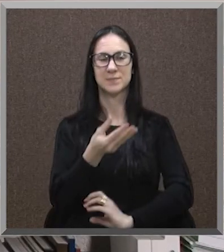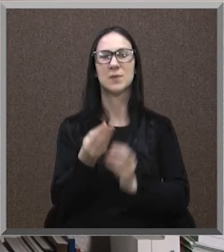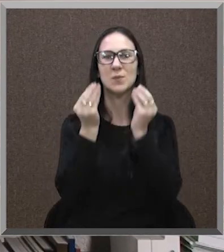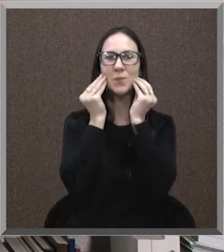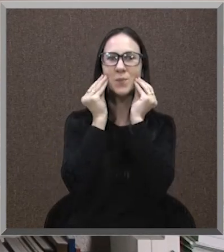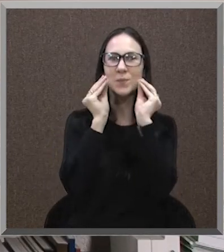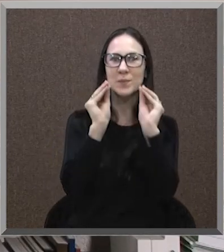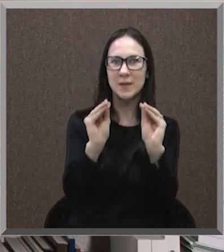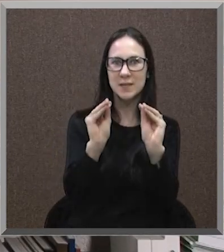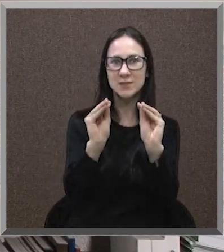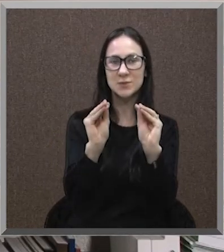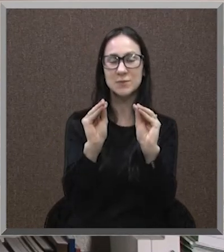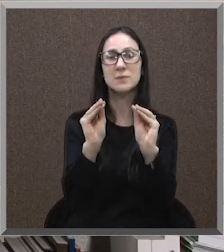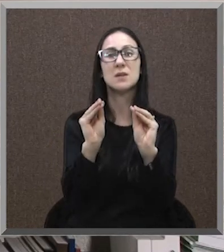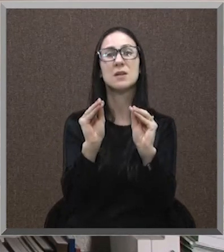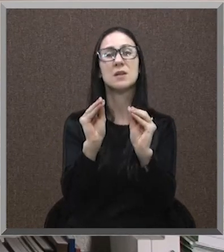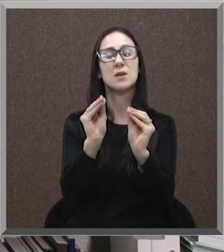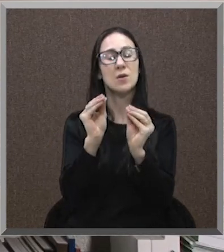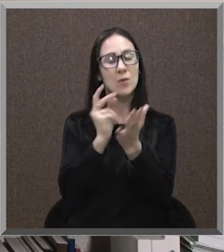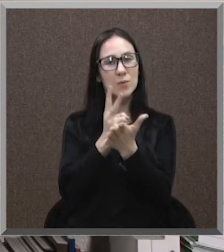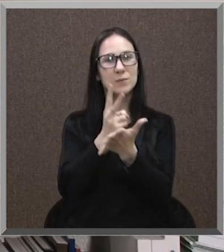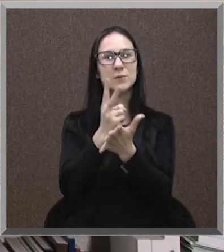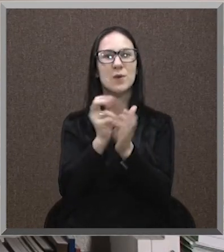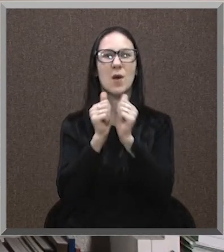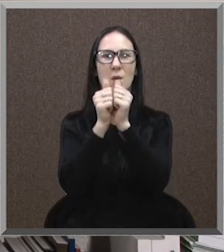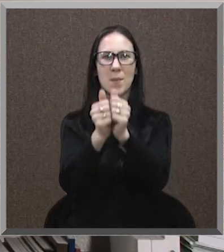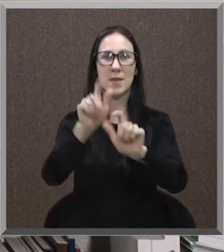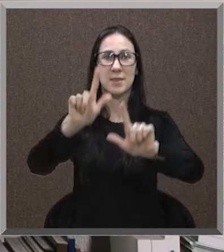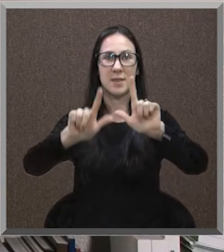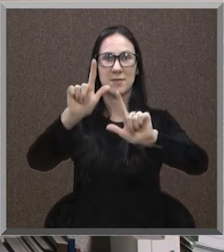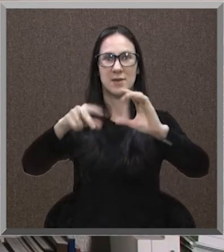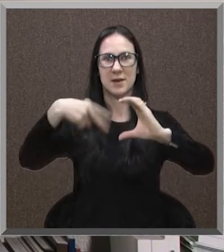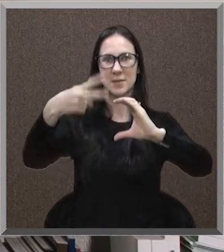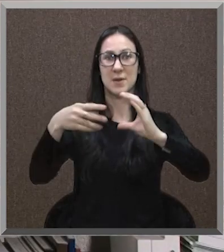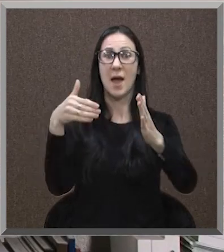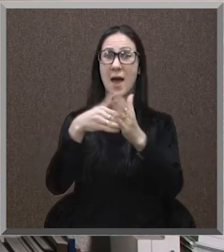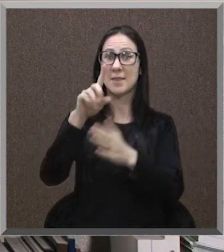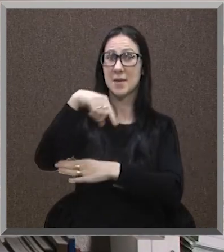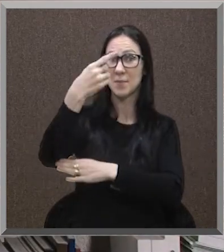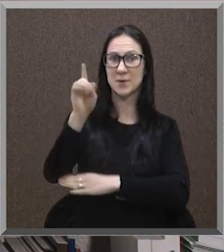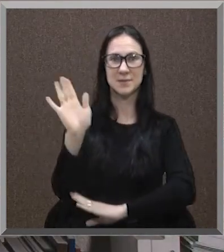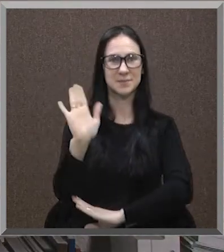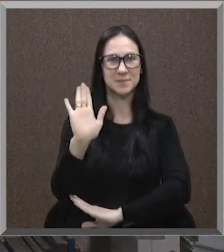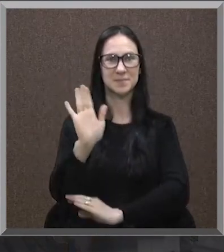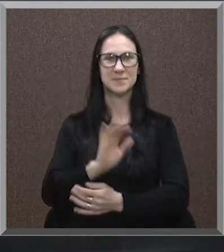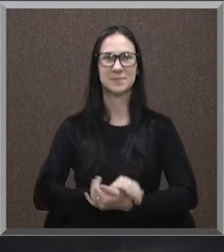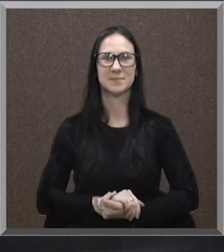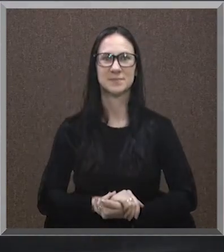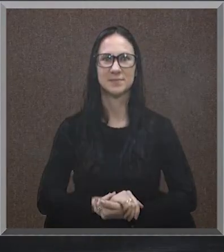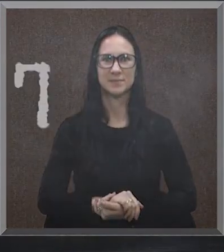beijão, gente. Eu te convido a continuar acompanhando a programação da TV Câmara. Até a próxima e tchau, tchau!